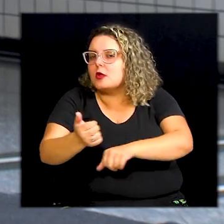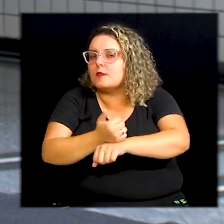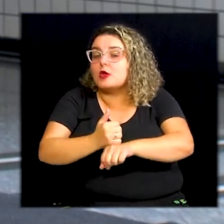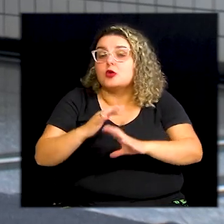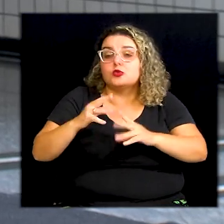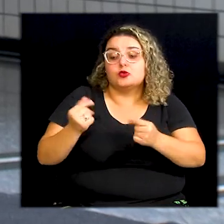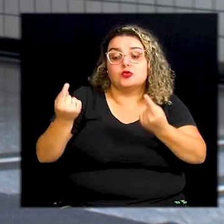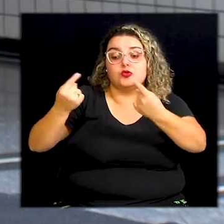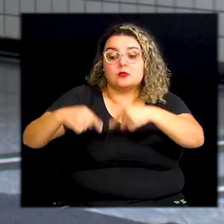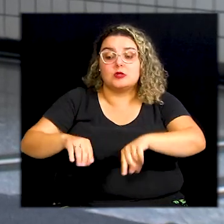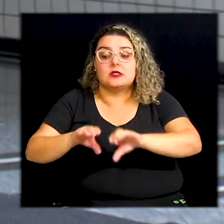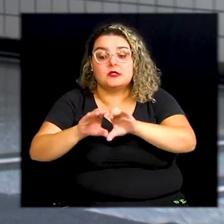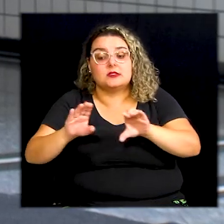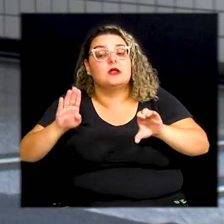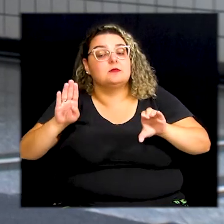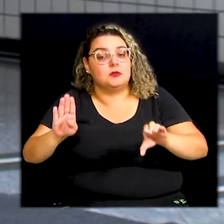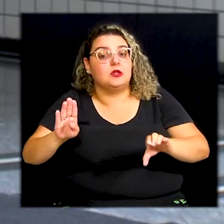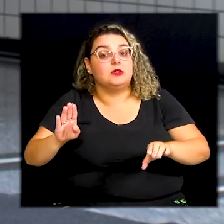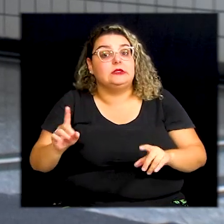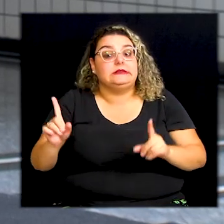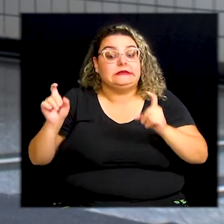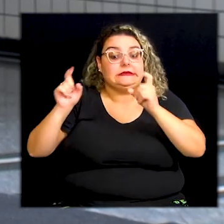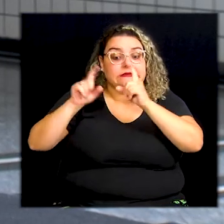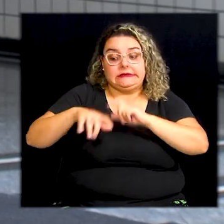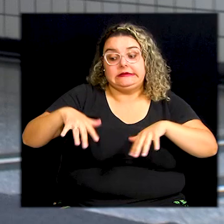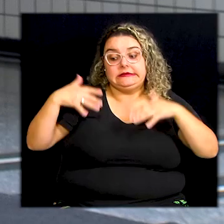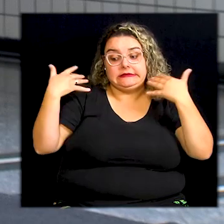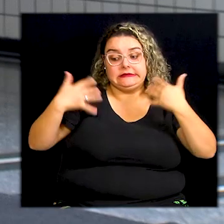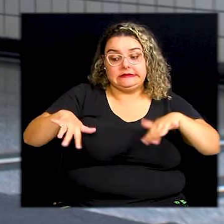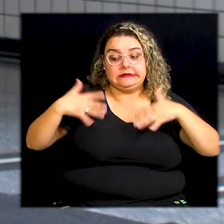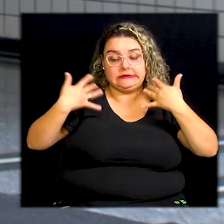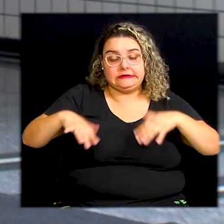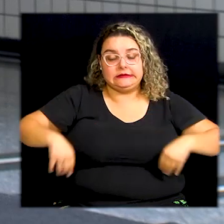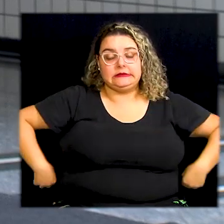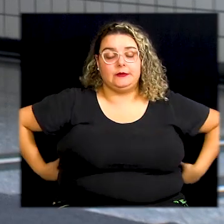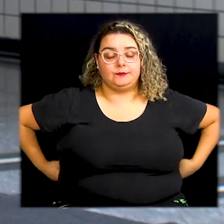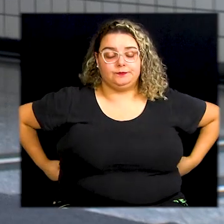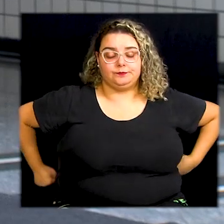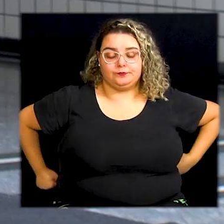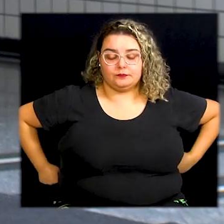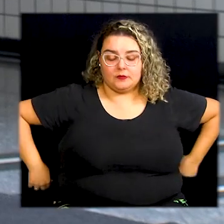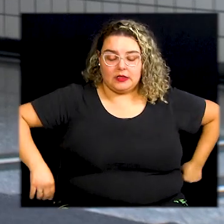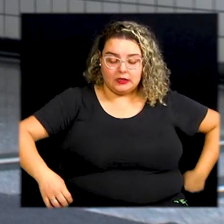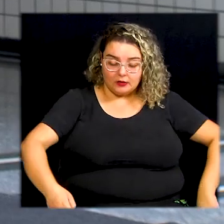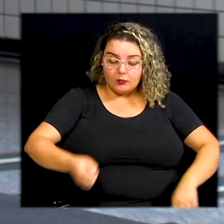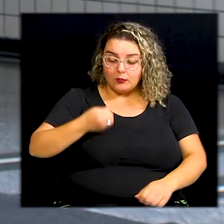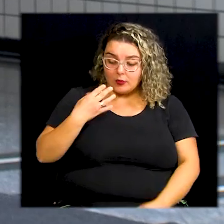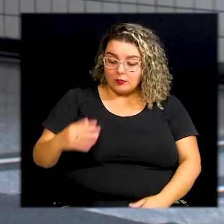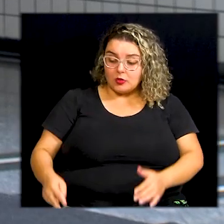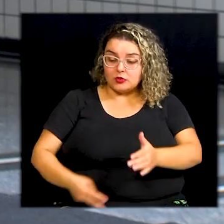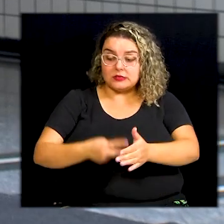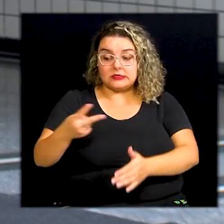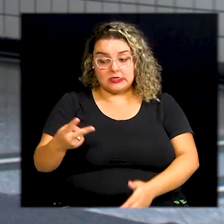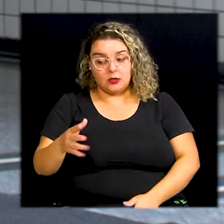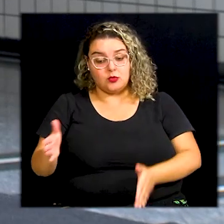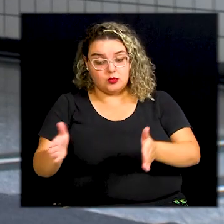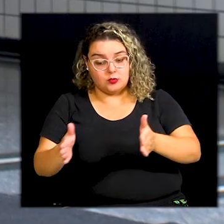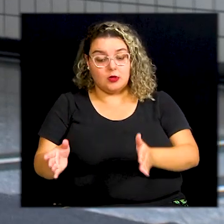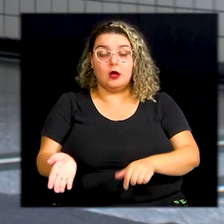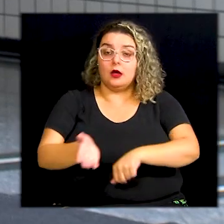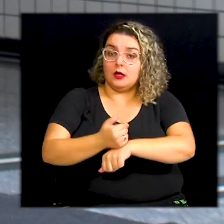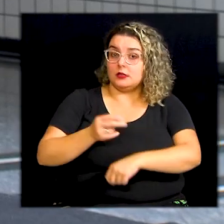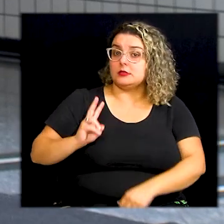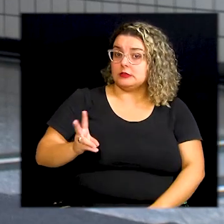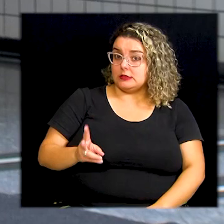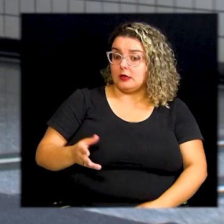Campeonato Brasileiro da Série B, que a gente sabe que é um torneio muito difícil. Ponte teve uma boa arrancada neste segundo turno. Antes, eu sempre